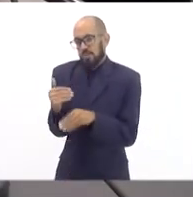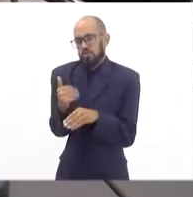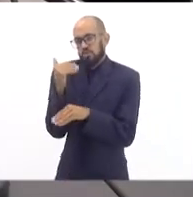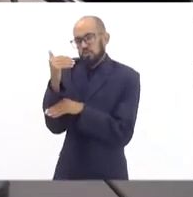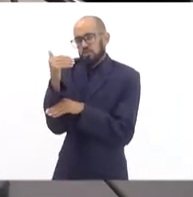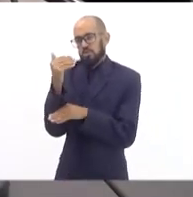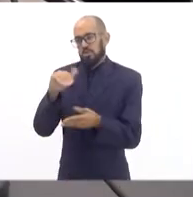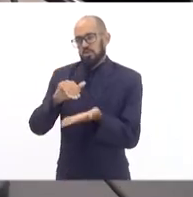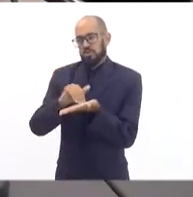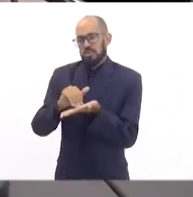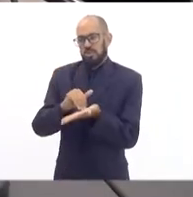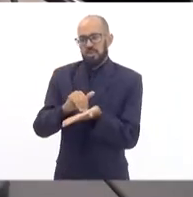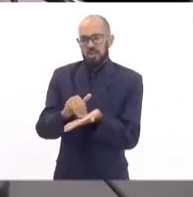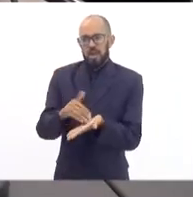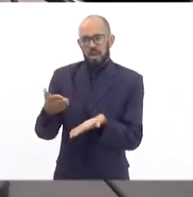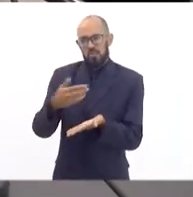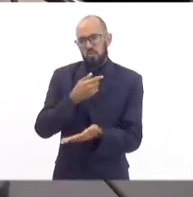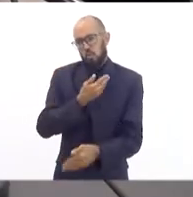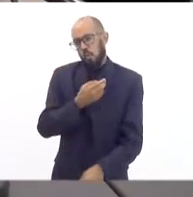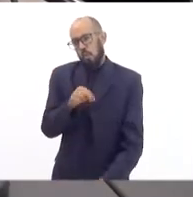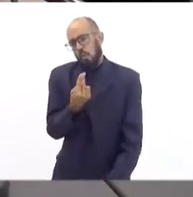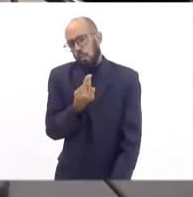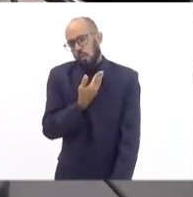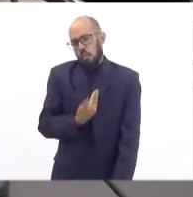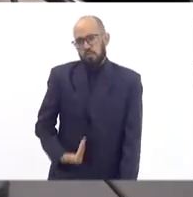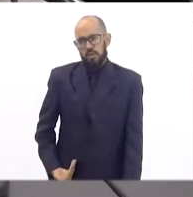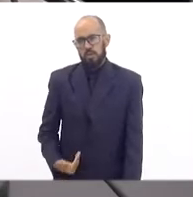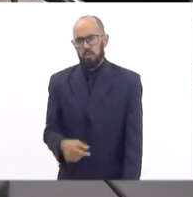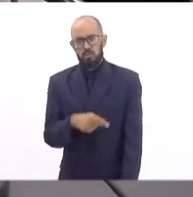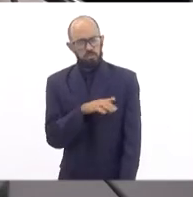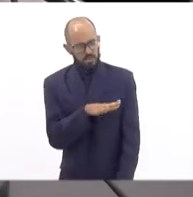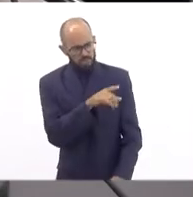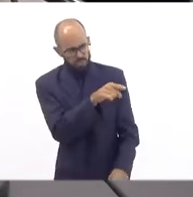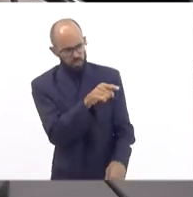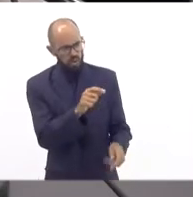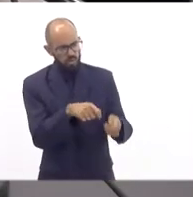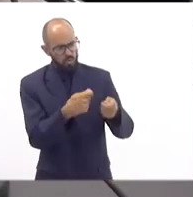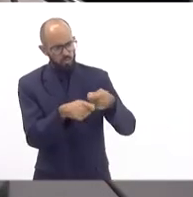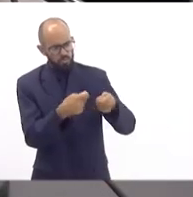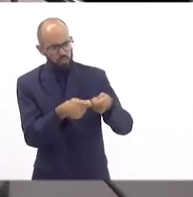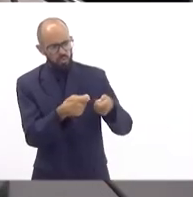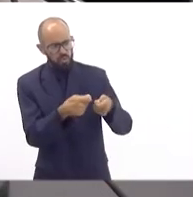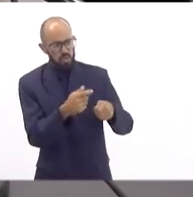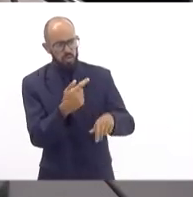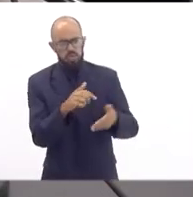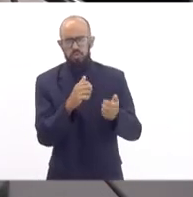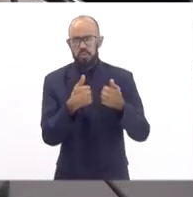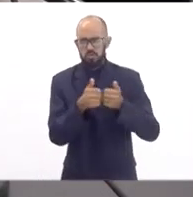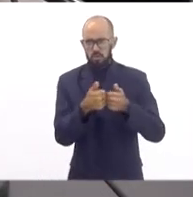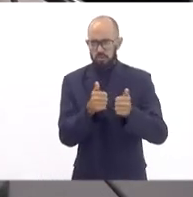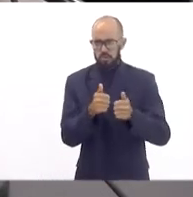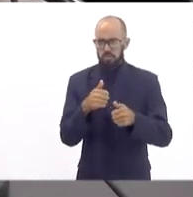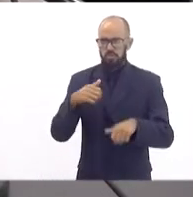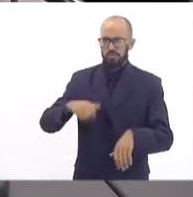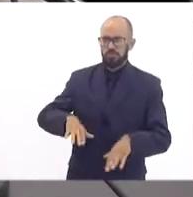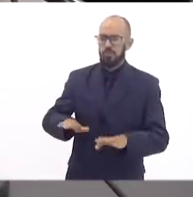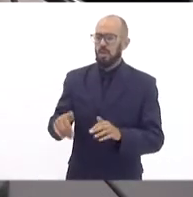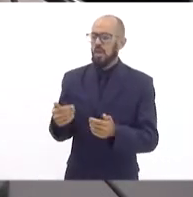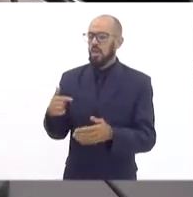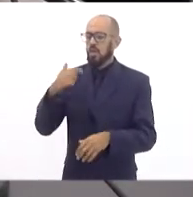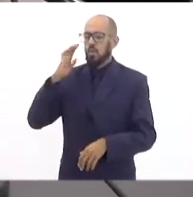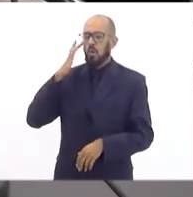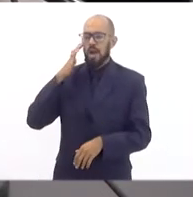Pelo secretário, pelo governador, o que eles pensam sobre isso. Mas a senhora, como gestora de transporte, o que pensa a respeito? Eu acho que a gente tem condição de criar uma